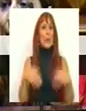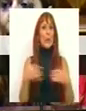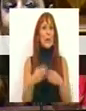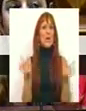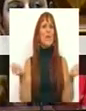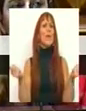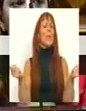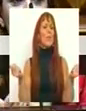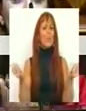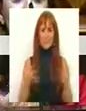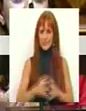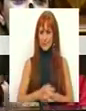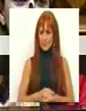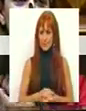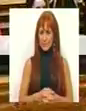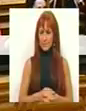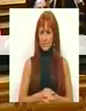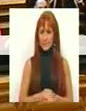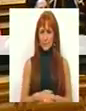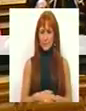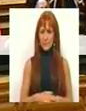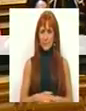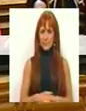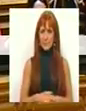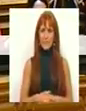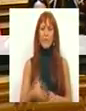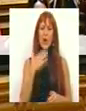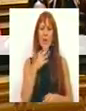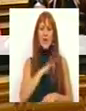bota. Muito obrigado, Sr. Deputado.